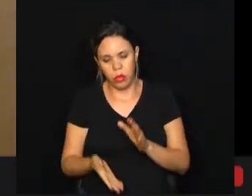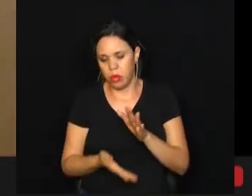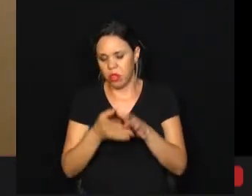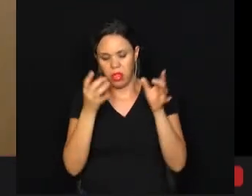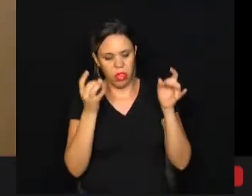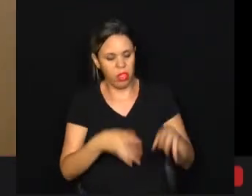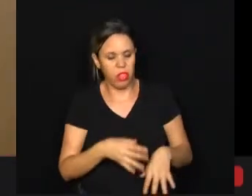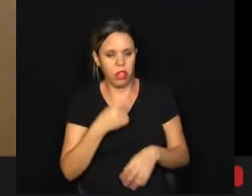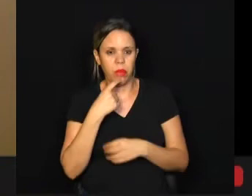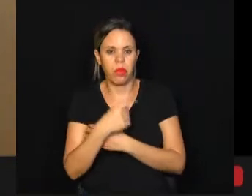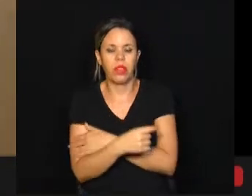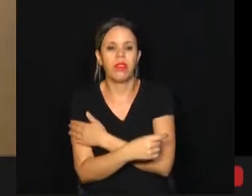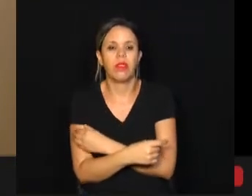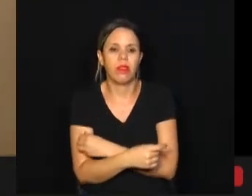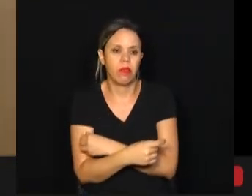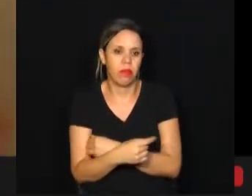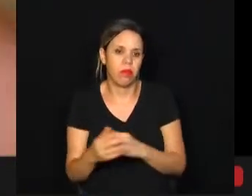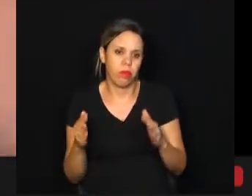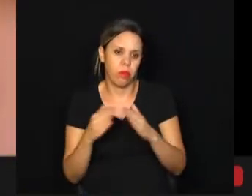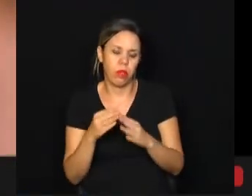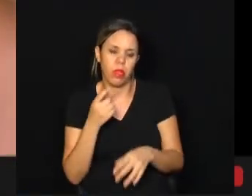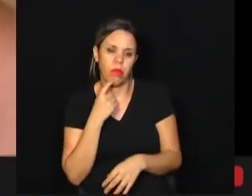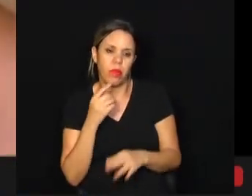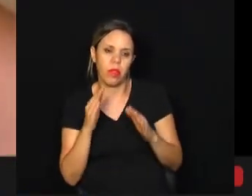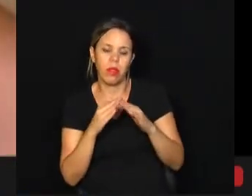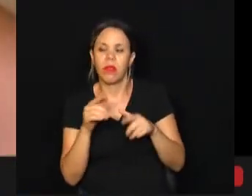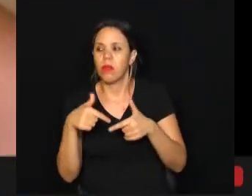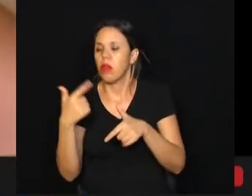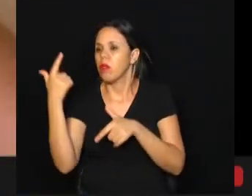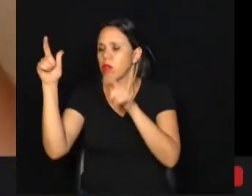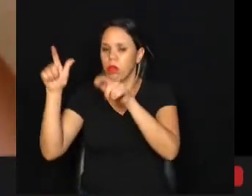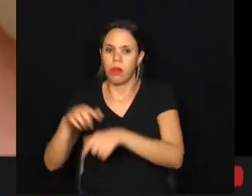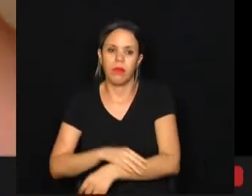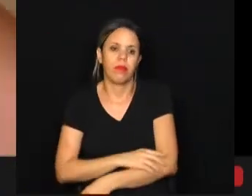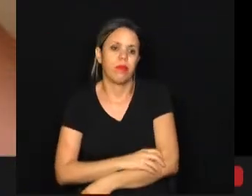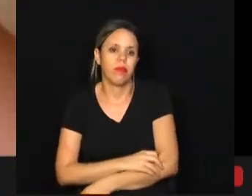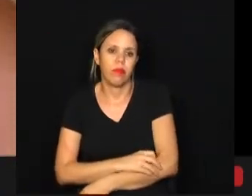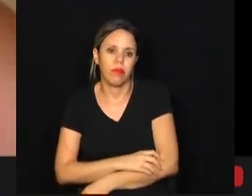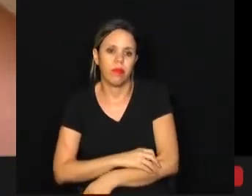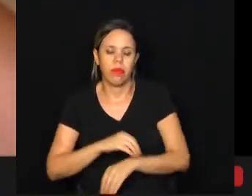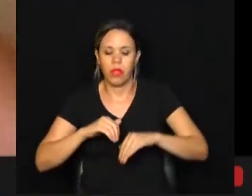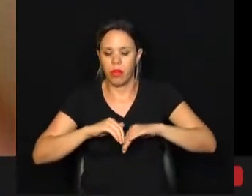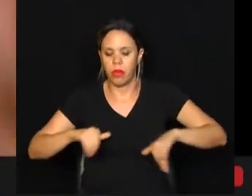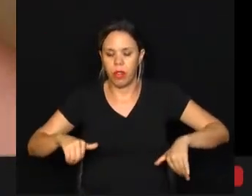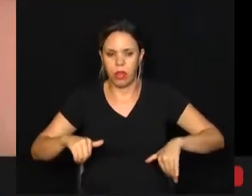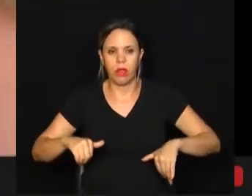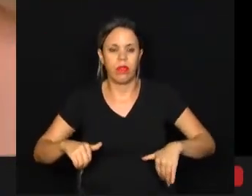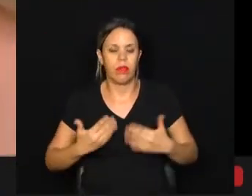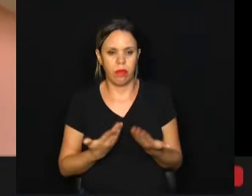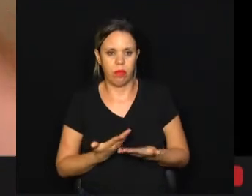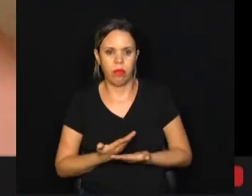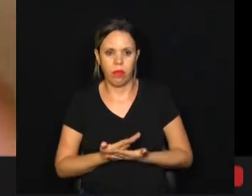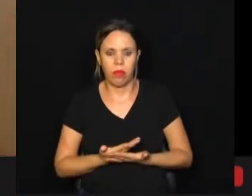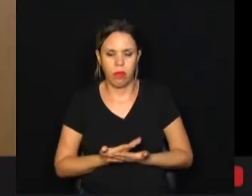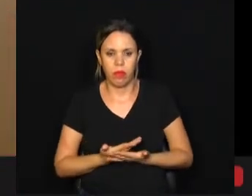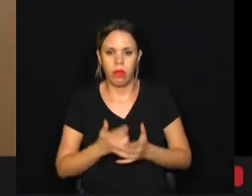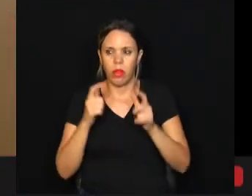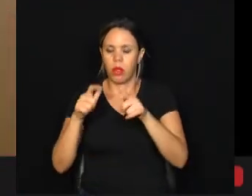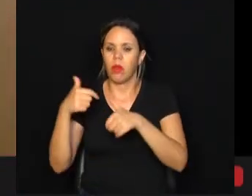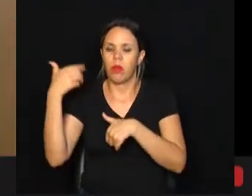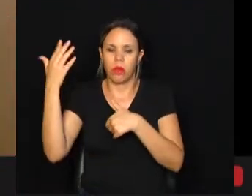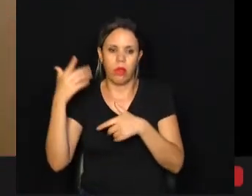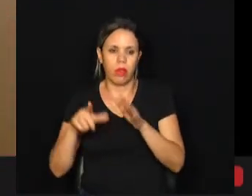Campinas. Quer dizer, mora em Campinas, mas vai trabalhar em outros lugares. Então faz divisa, recurso, dá recurso em outros